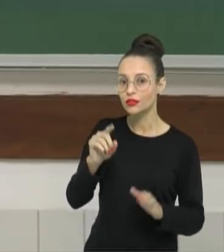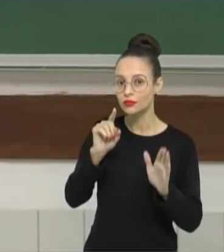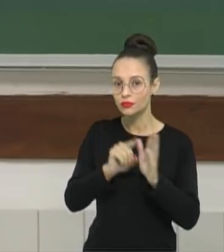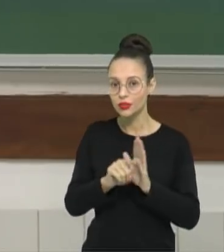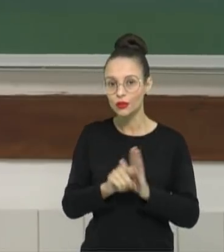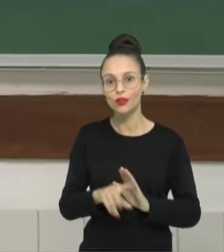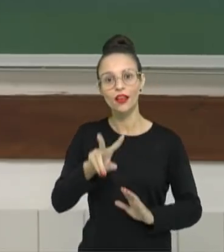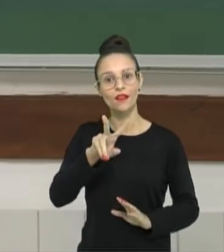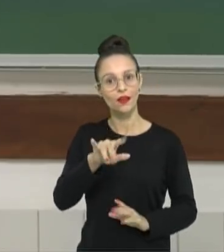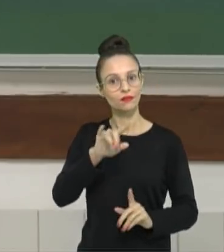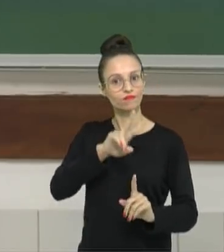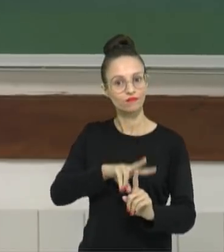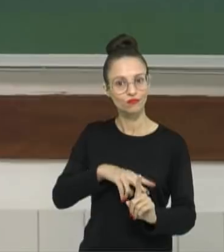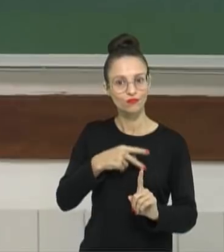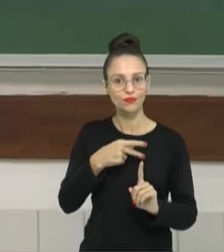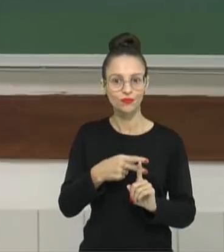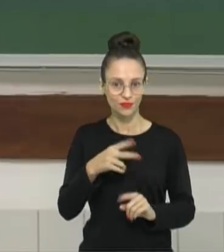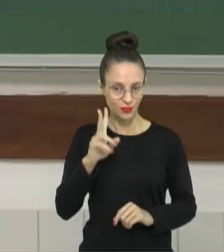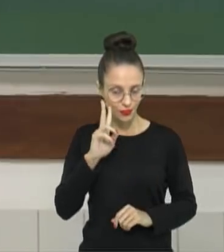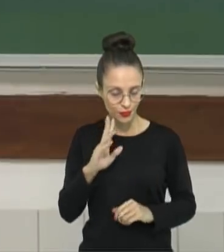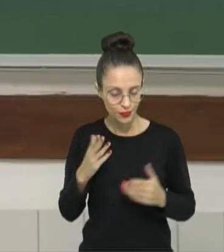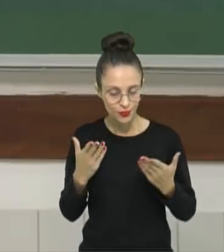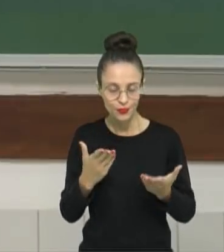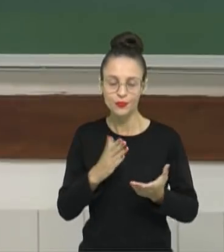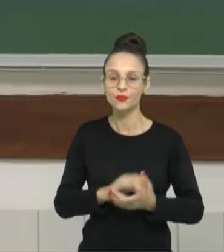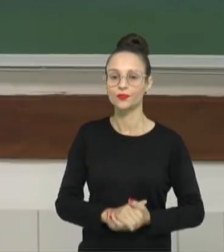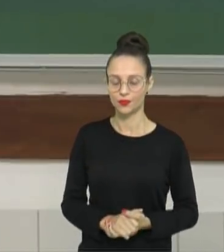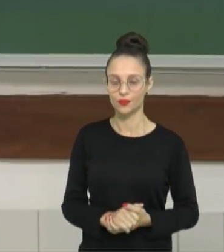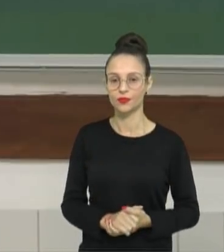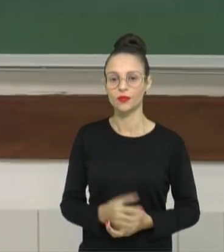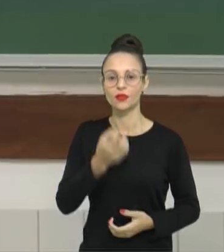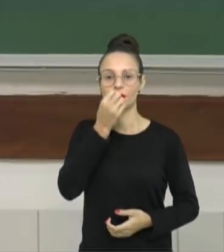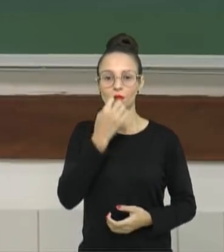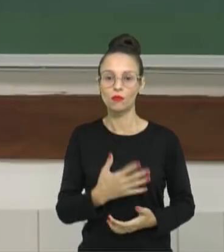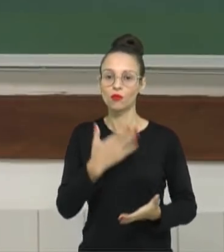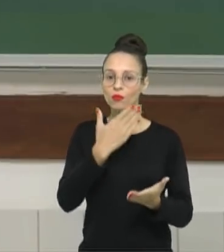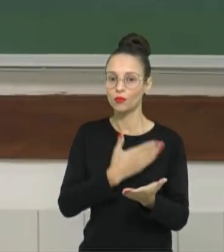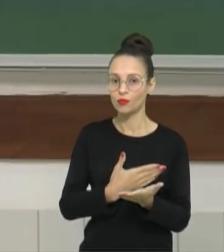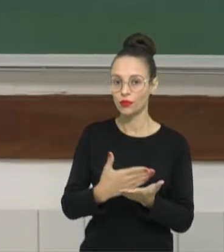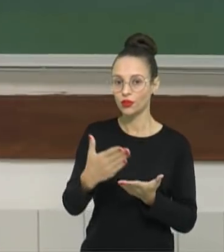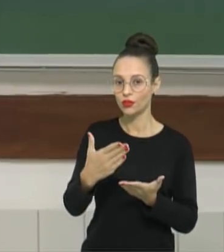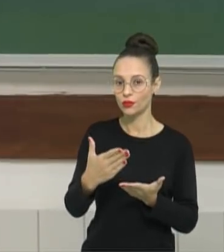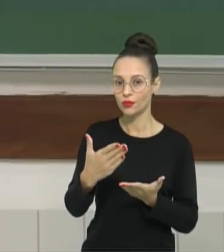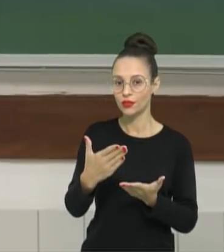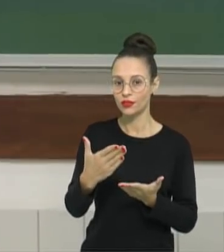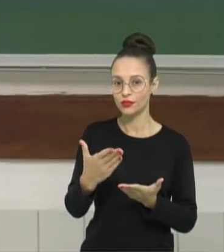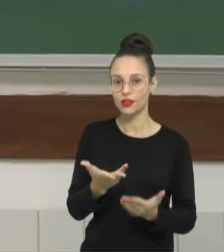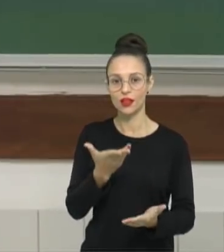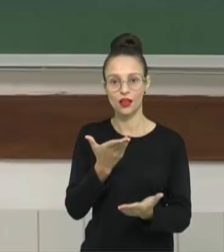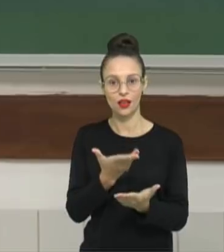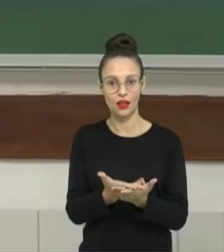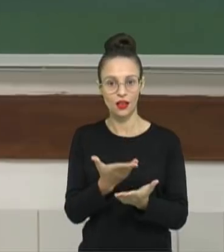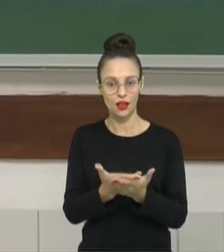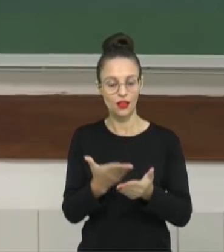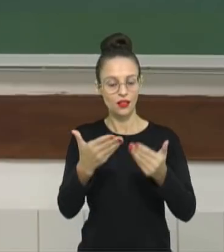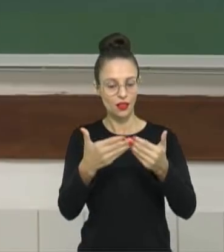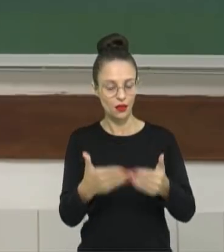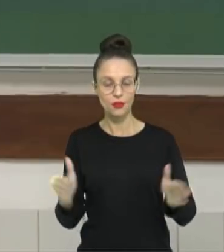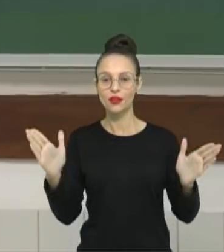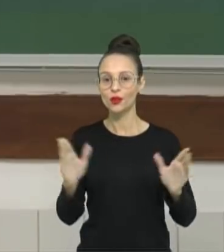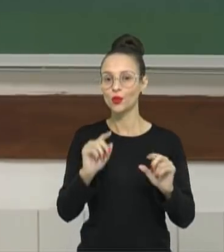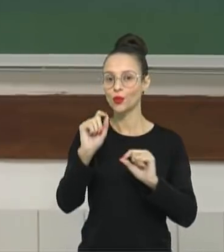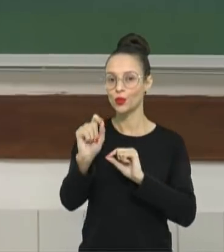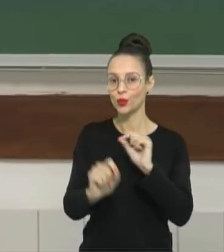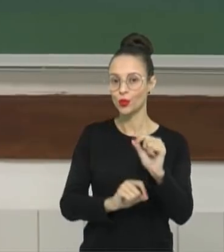elas vão multiplicando. Lembram disso, né? Bom, mas para nós começarmos a nossa aula, abrirmos com chave de